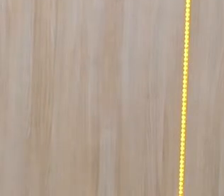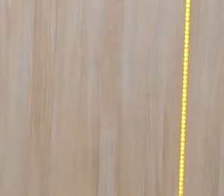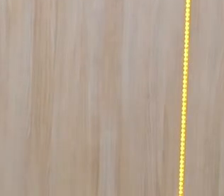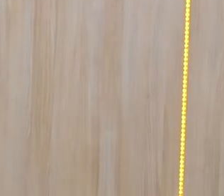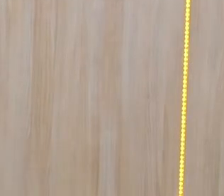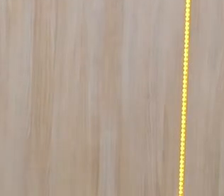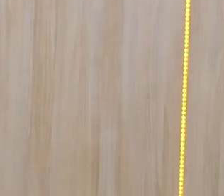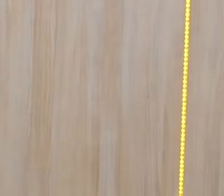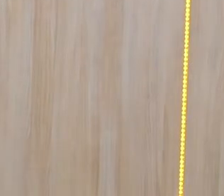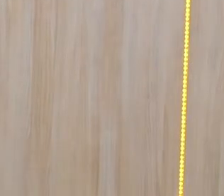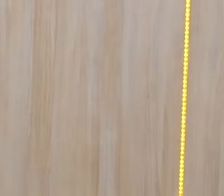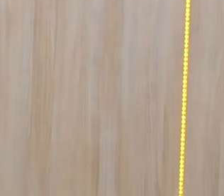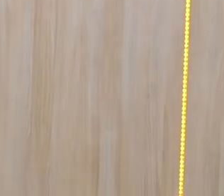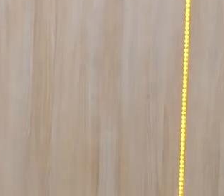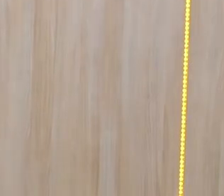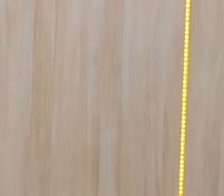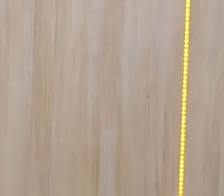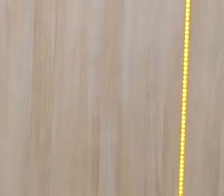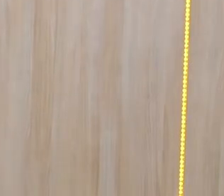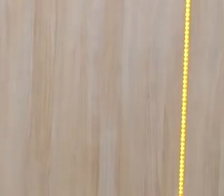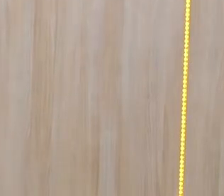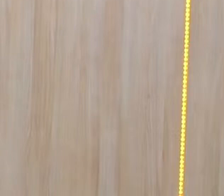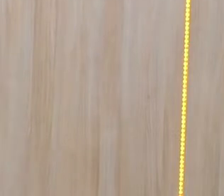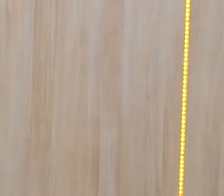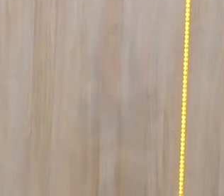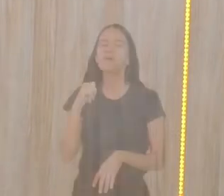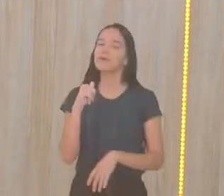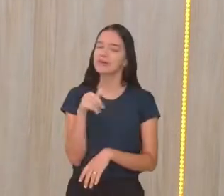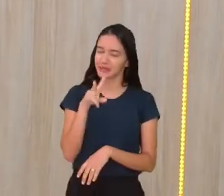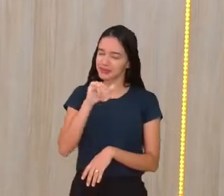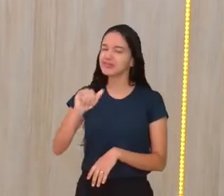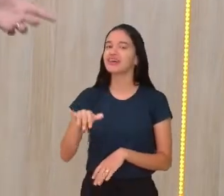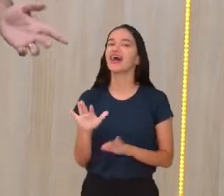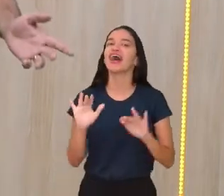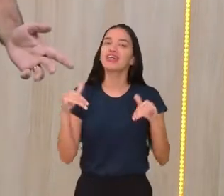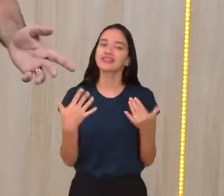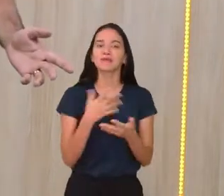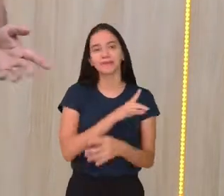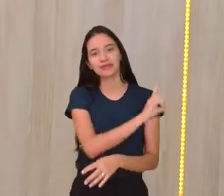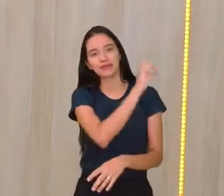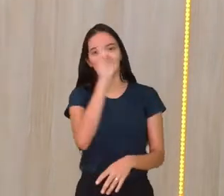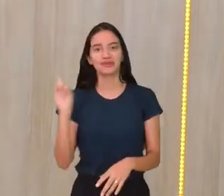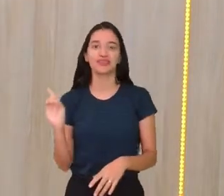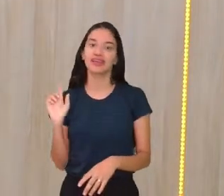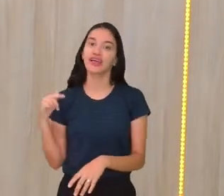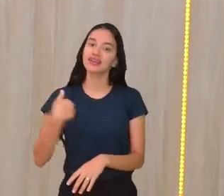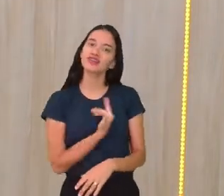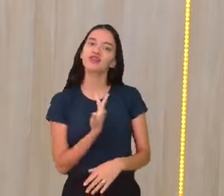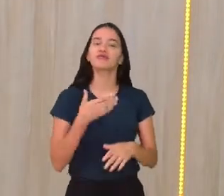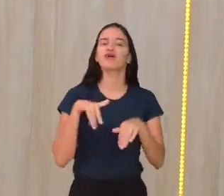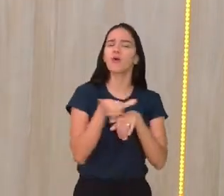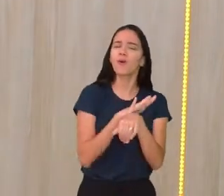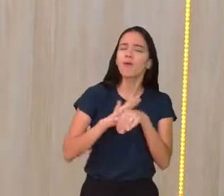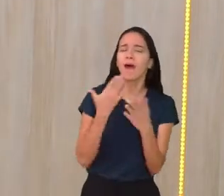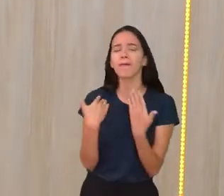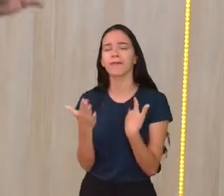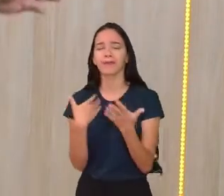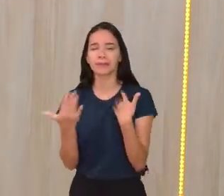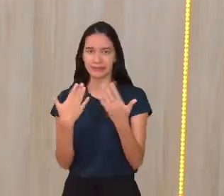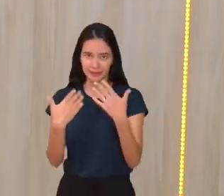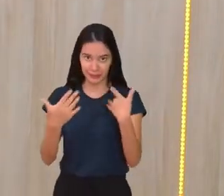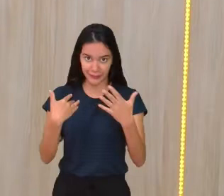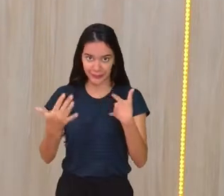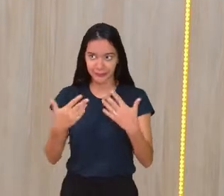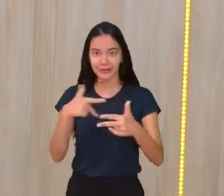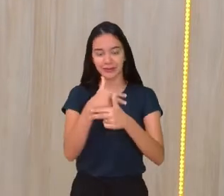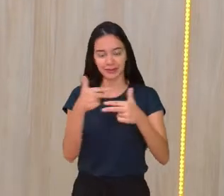a aula de geografia. Eu sei que vocês vão, né? Então é mais um dia em que a gente vai dialogar sobre algumas coisas aqui